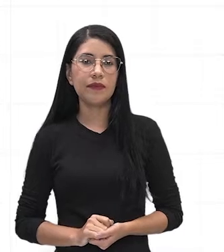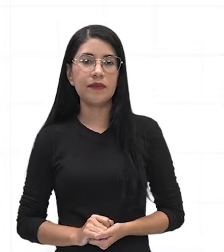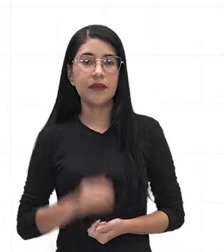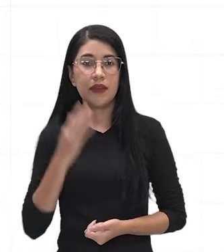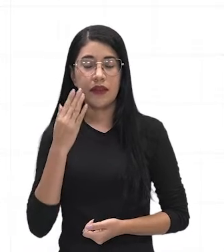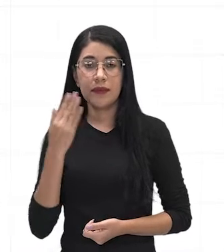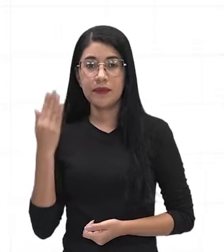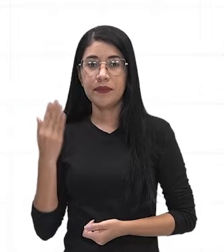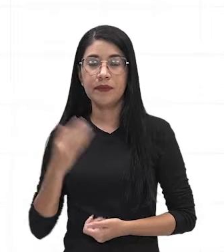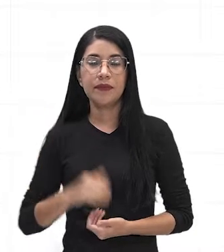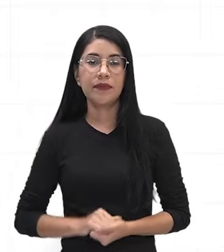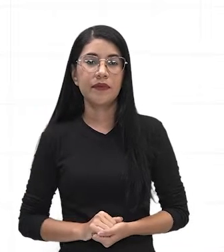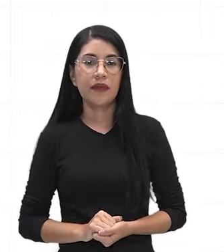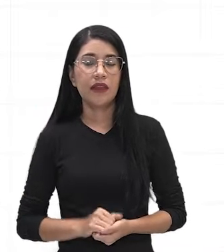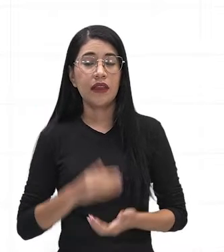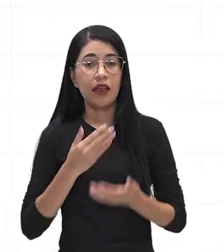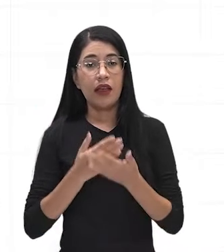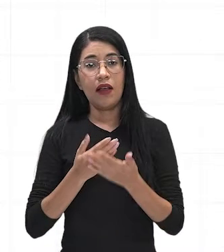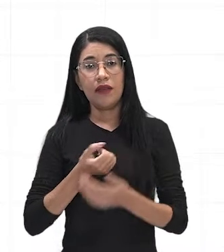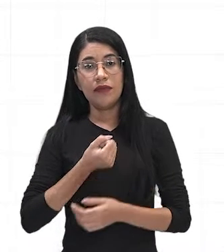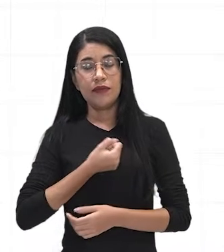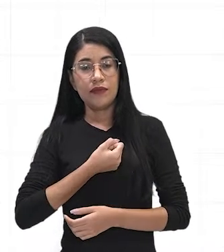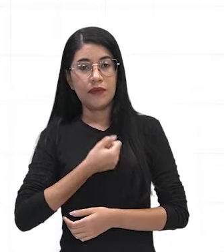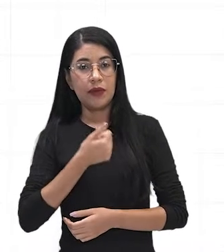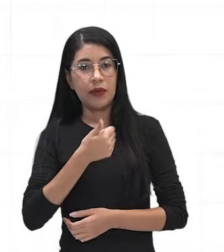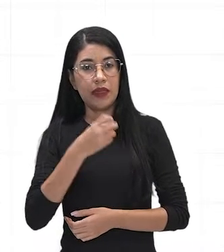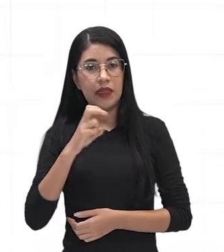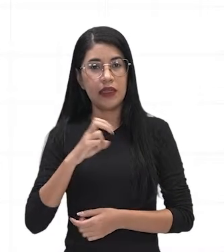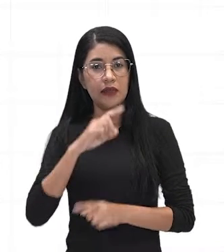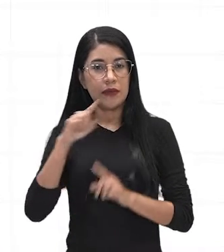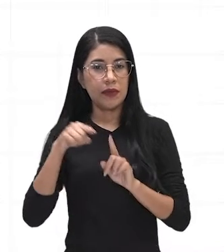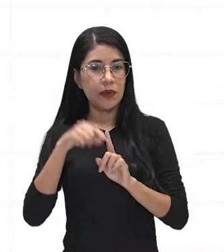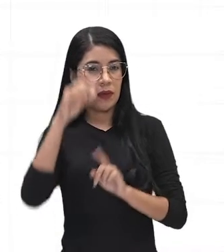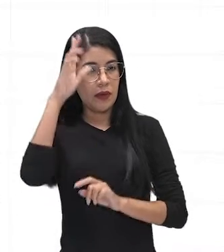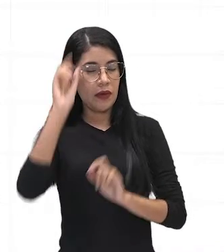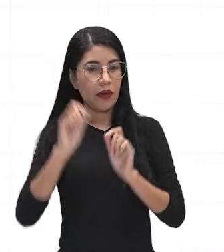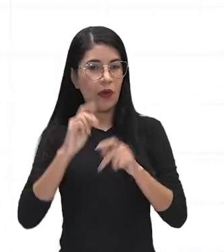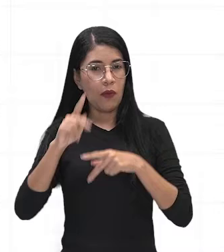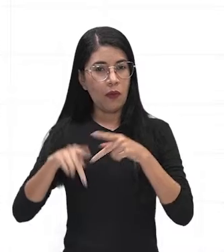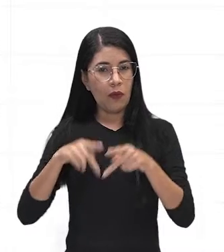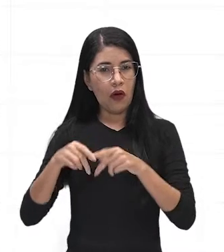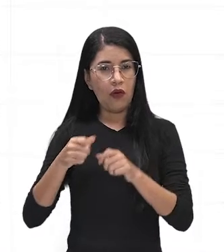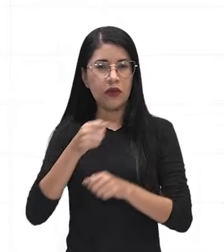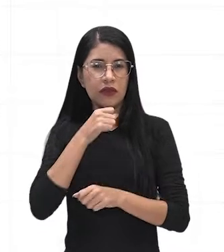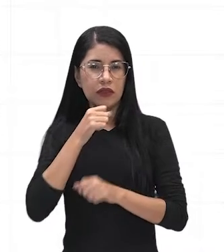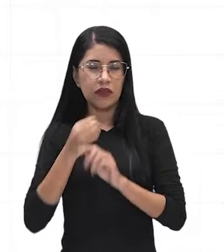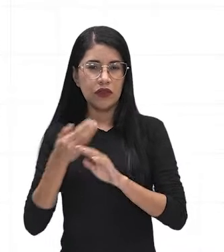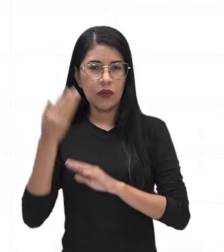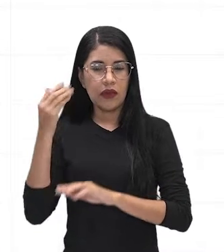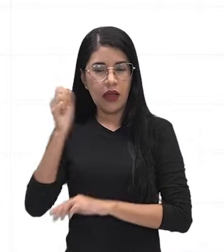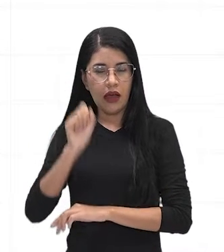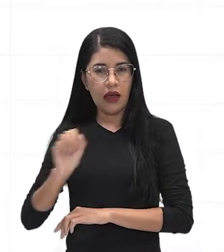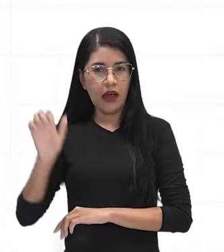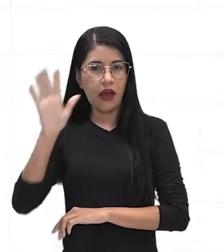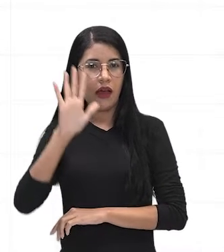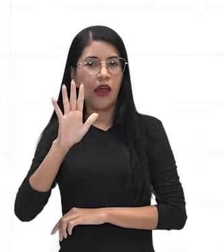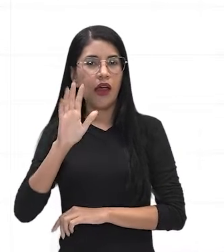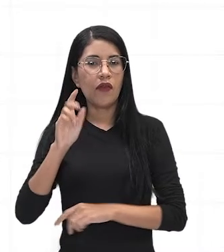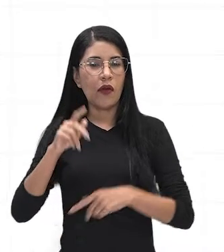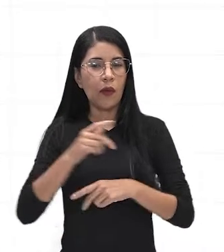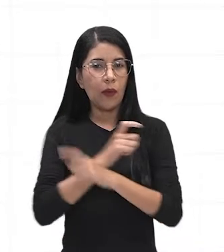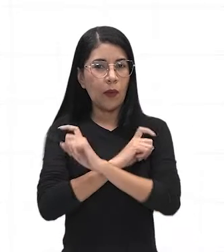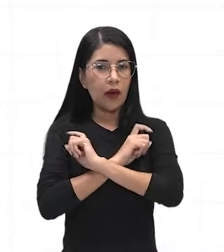que interessante. Aula de número 15, objeto de conhecimento, povos da antiguidade na África, egípcios